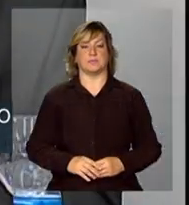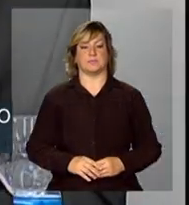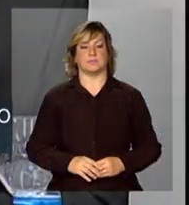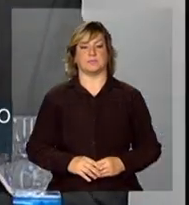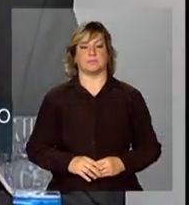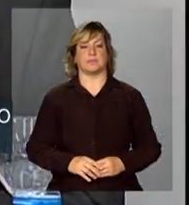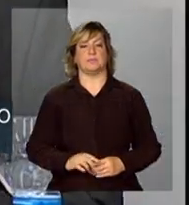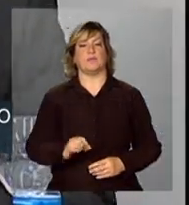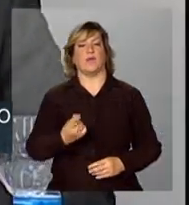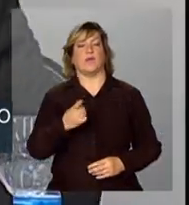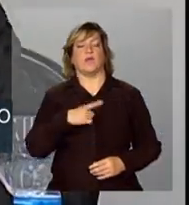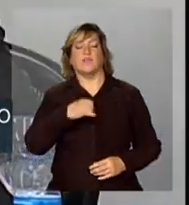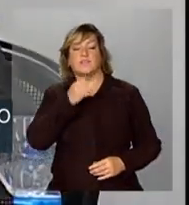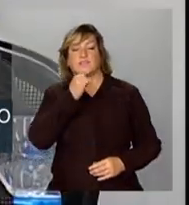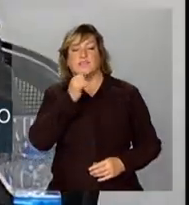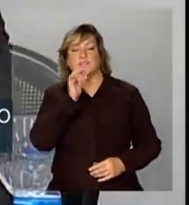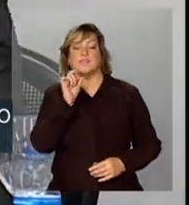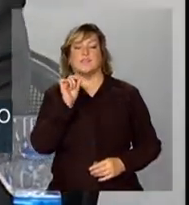provocação pública, ministra.